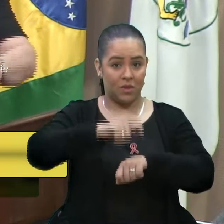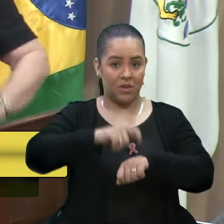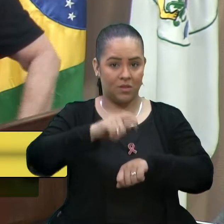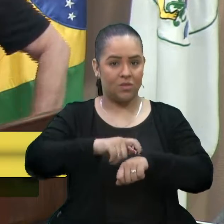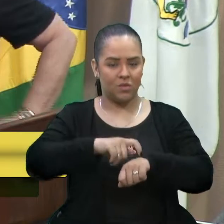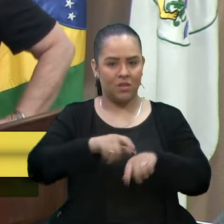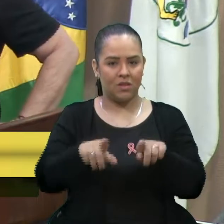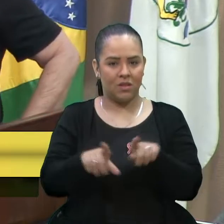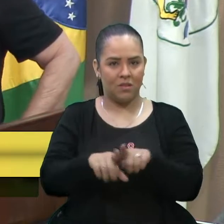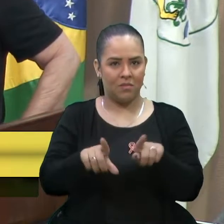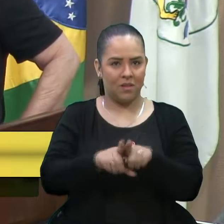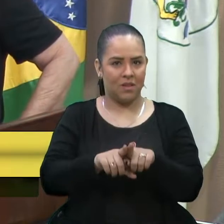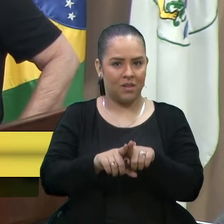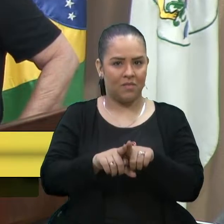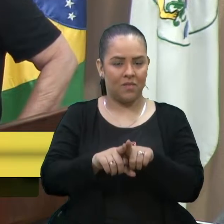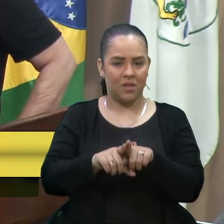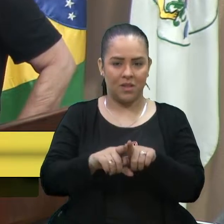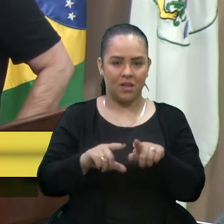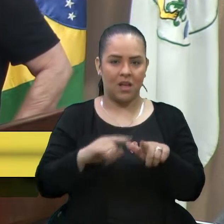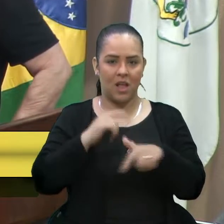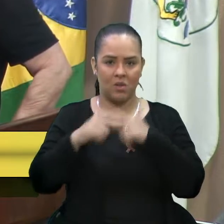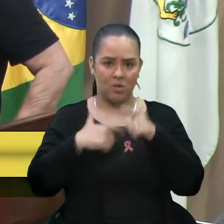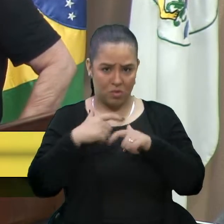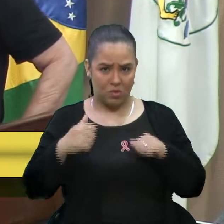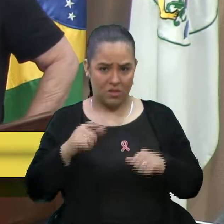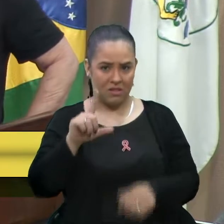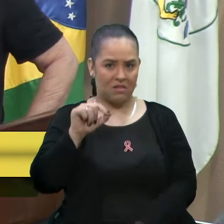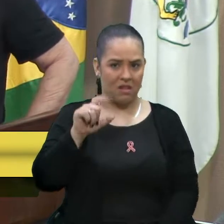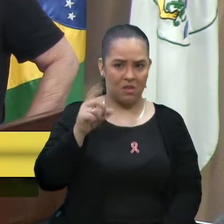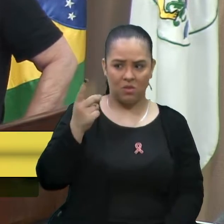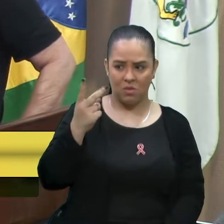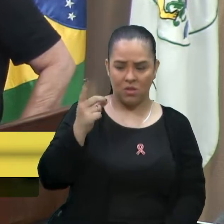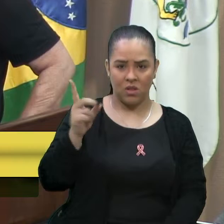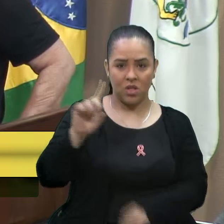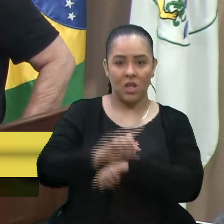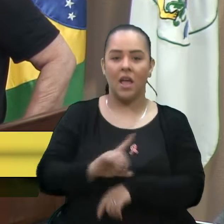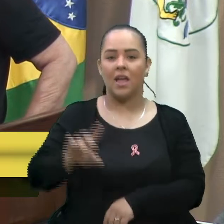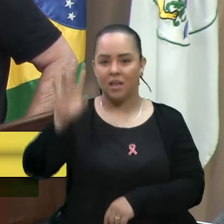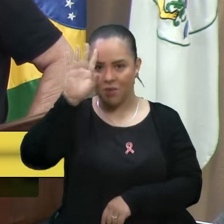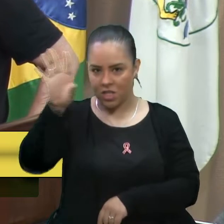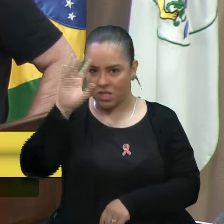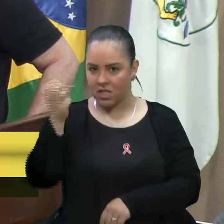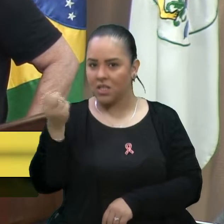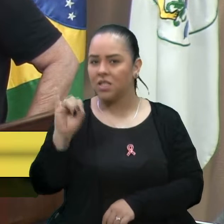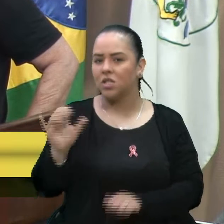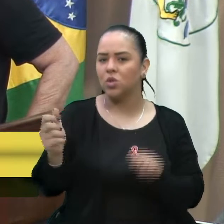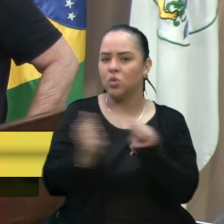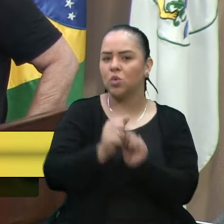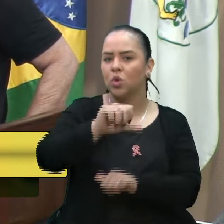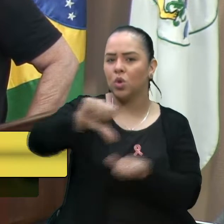Daneluz, de 10 ou 12 dias, se junto com o prefeito tivessem mudado todos os funcionários públicos.